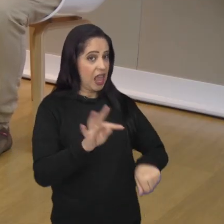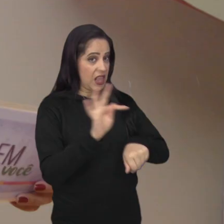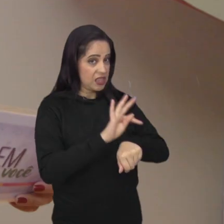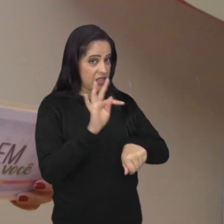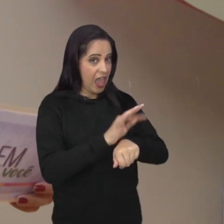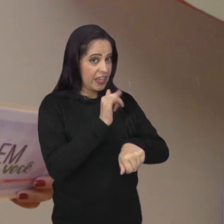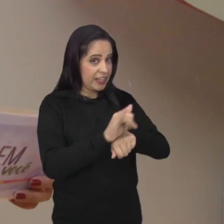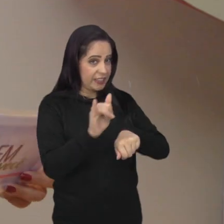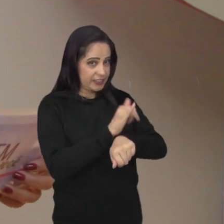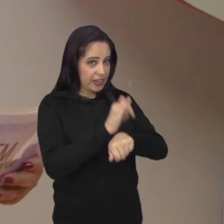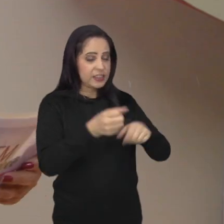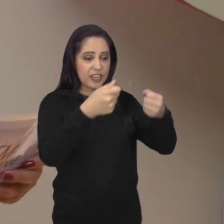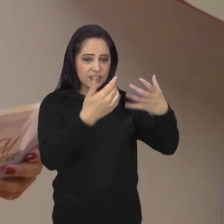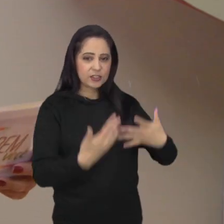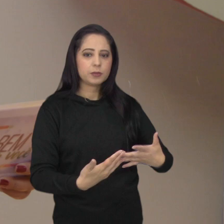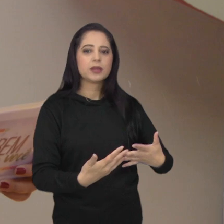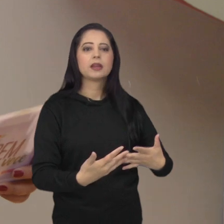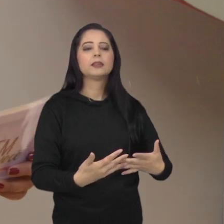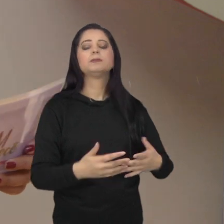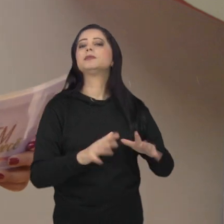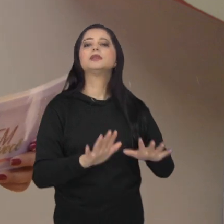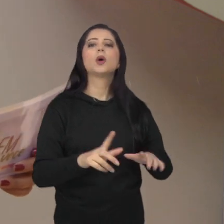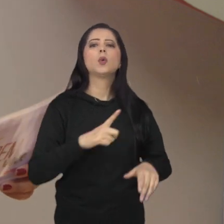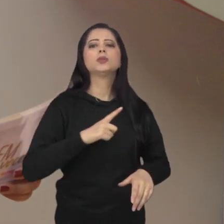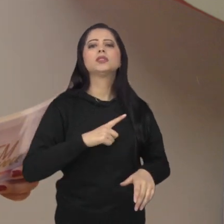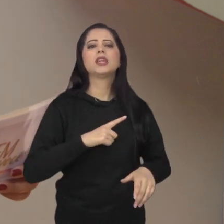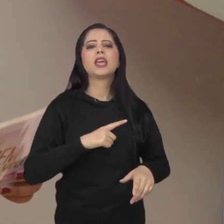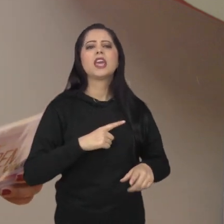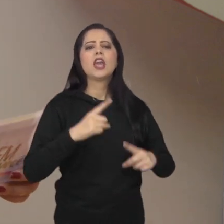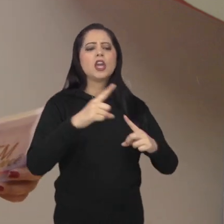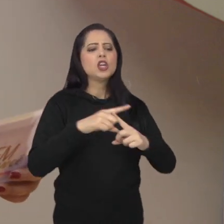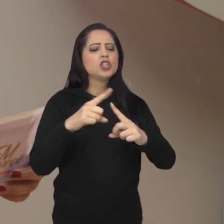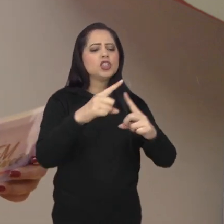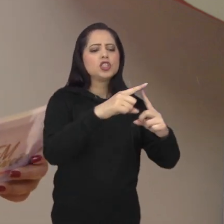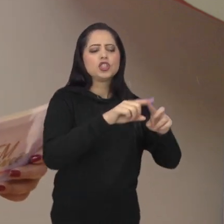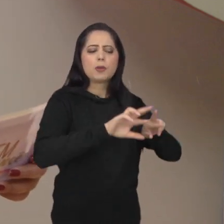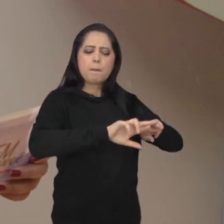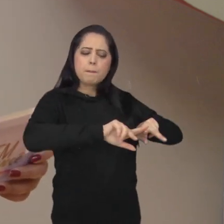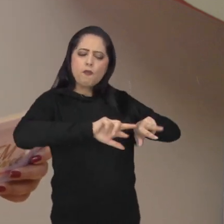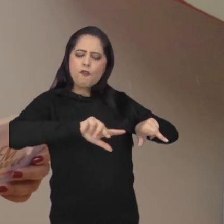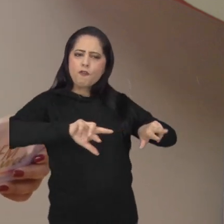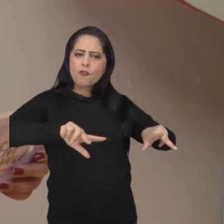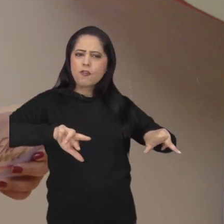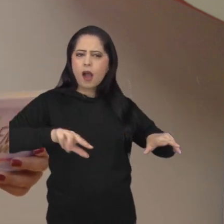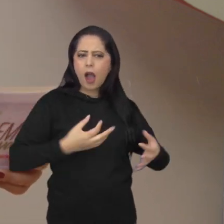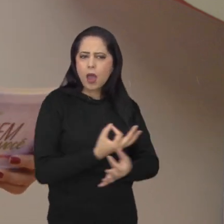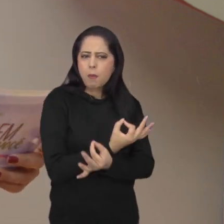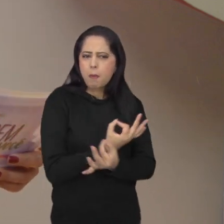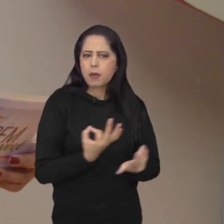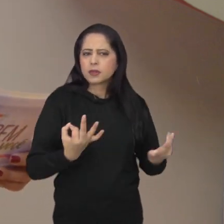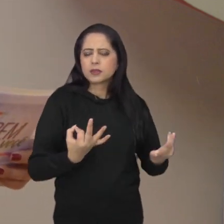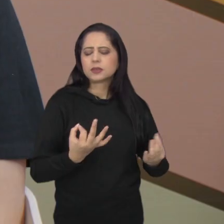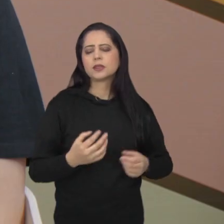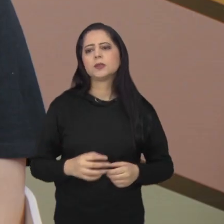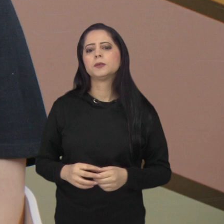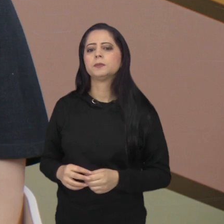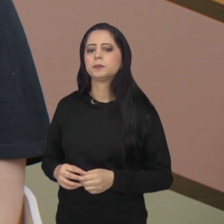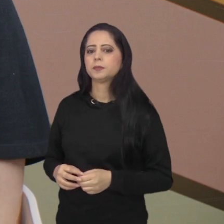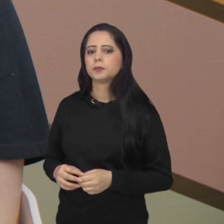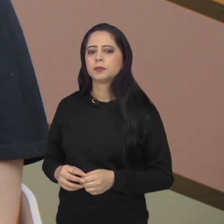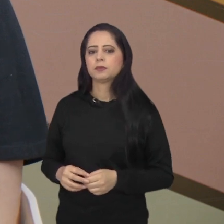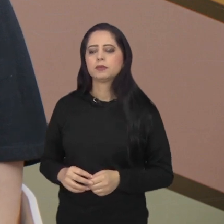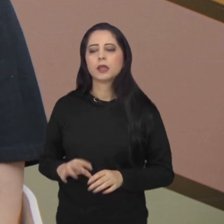você vai explicar aqui pra gente direitinho, né? Inclusive, existem diferentes maneiras de meditar. Quais são as maneiras?